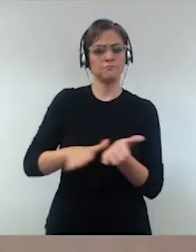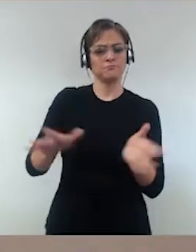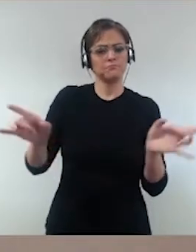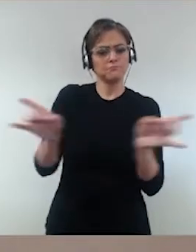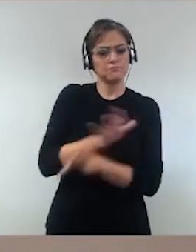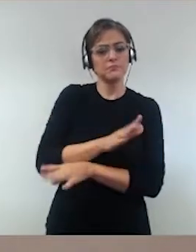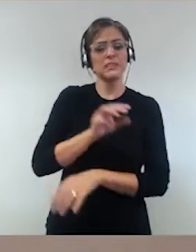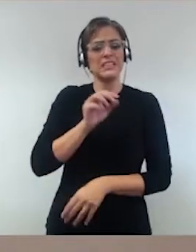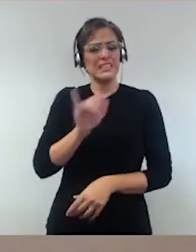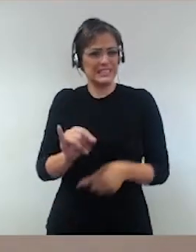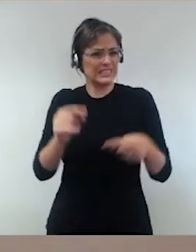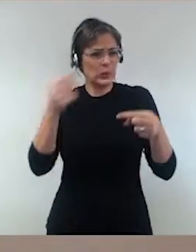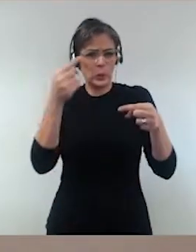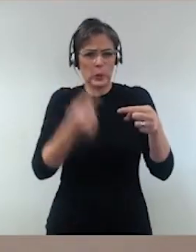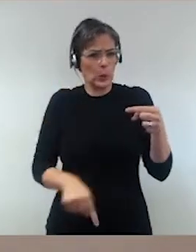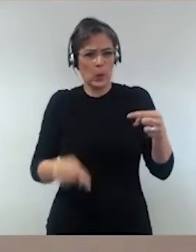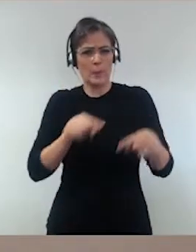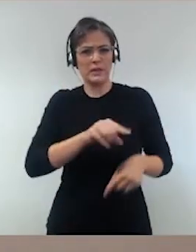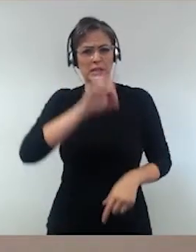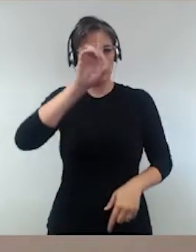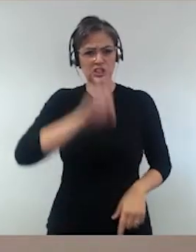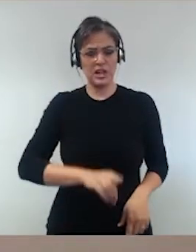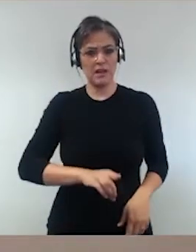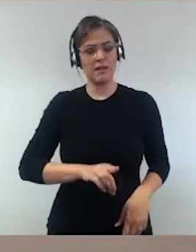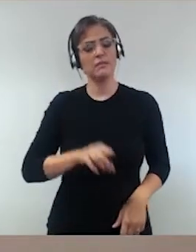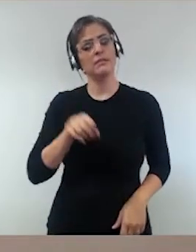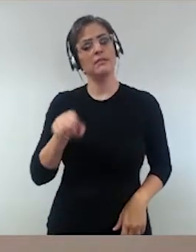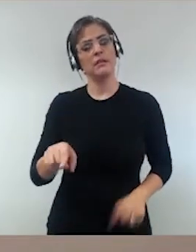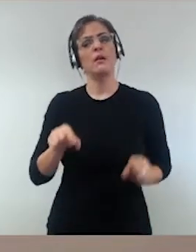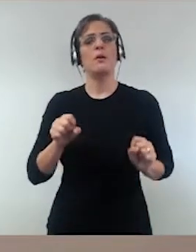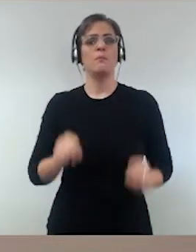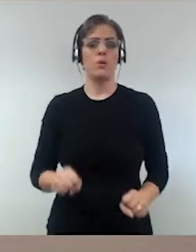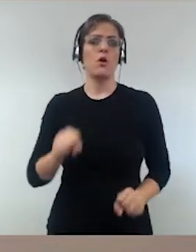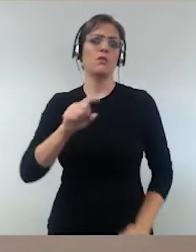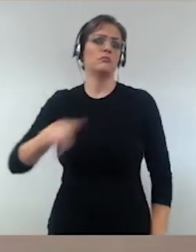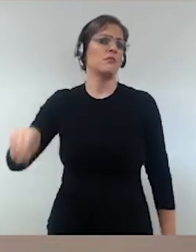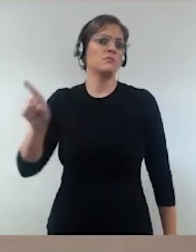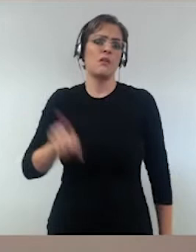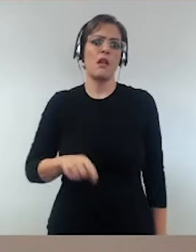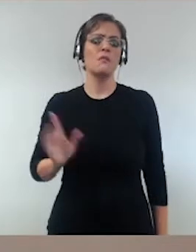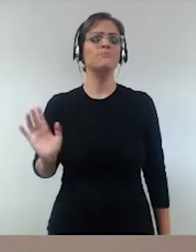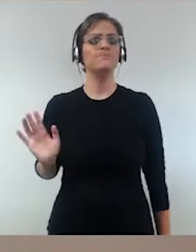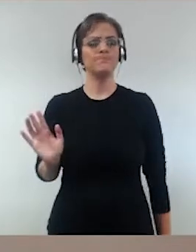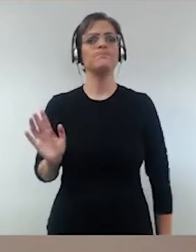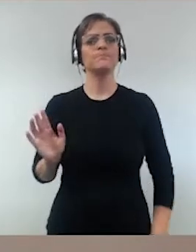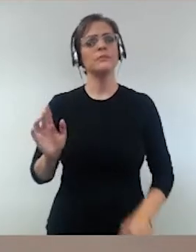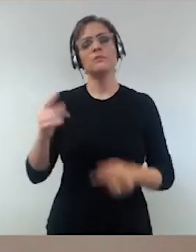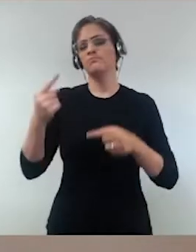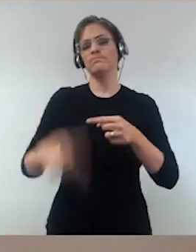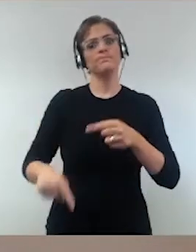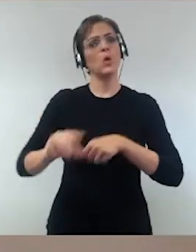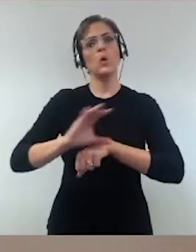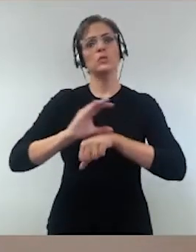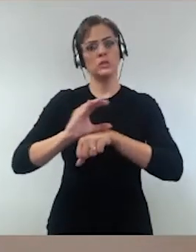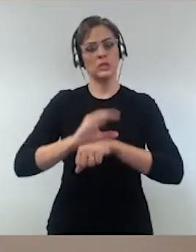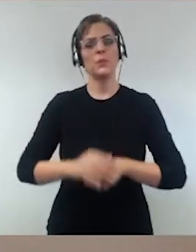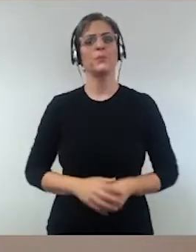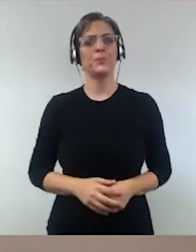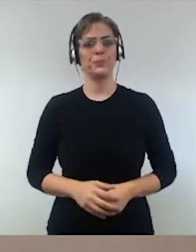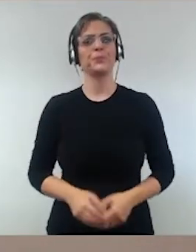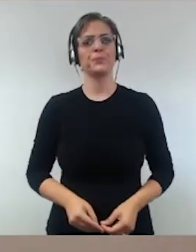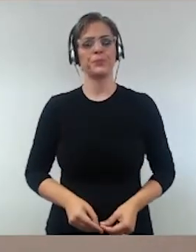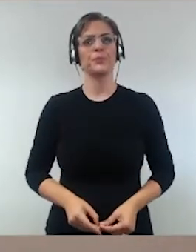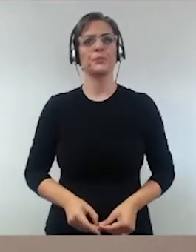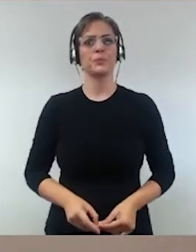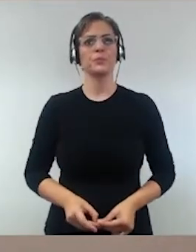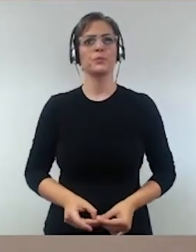em desacordo com esse direito fundamental, elas podem ser declaradas inconstitucionais, certo? O judiciário, todo ele,